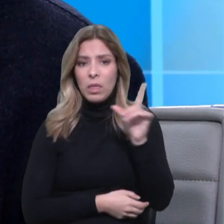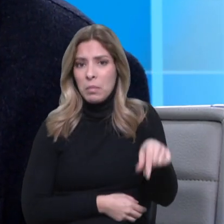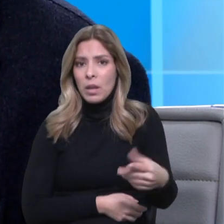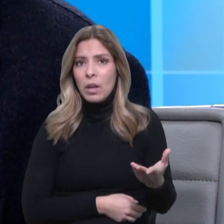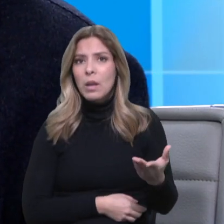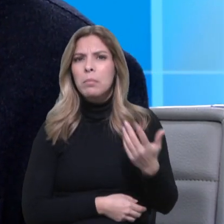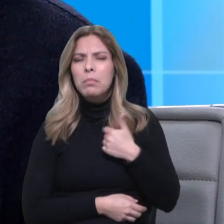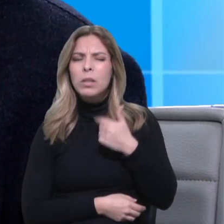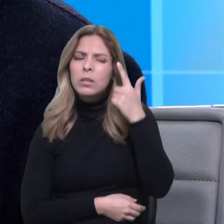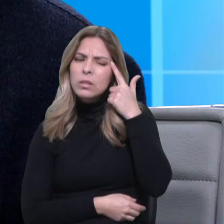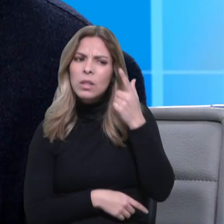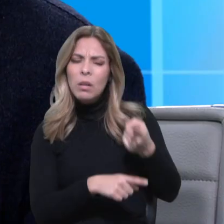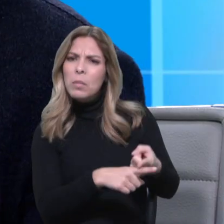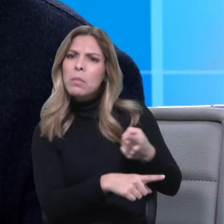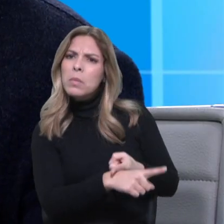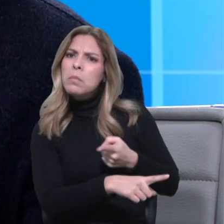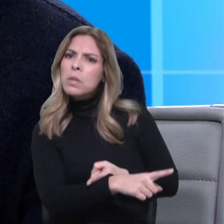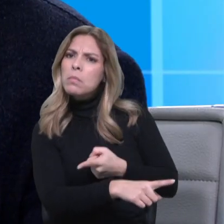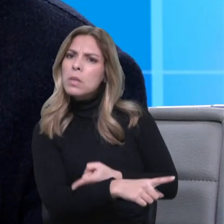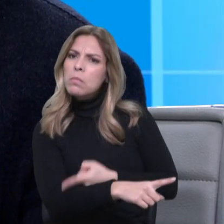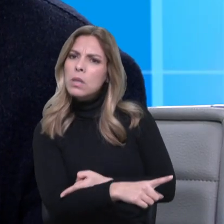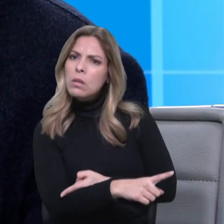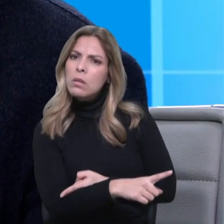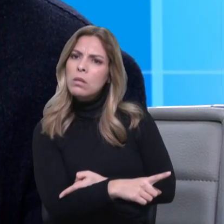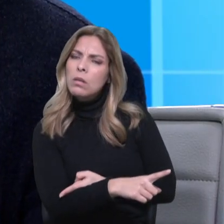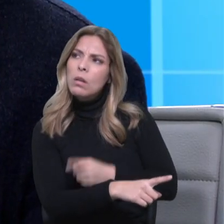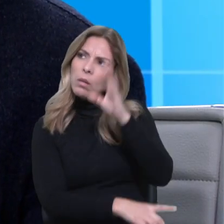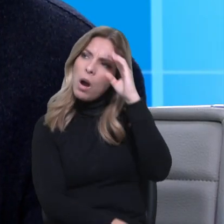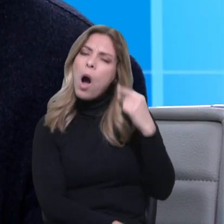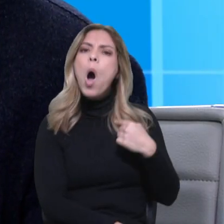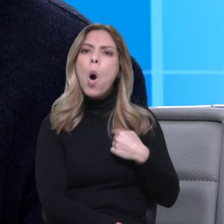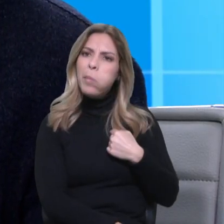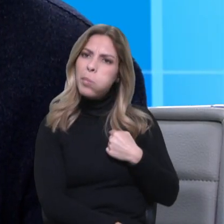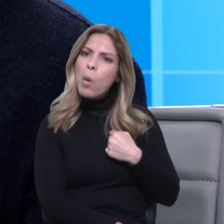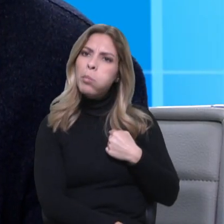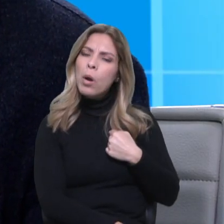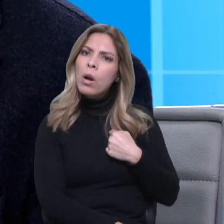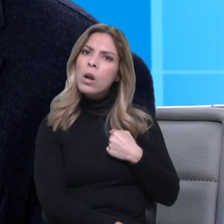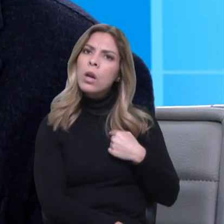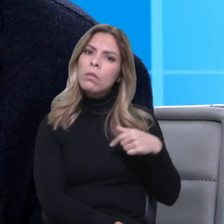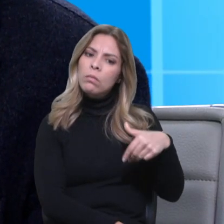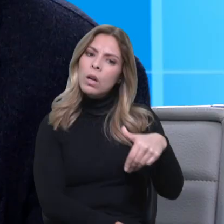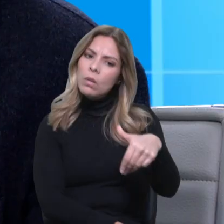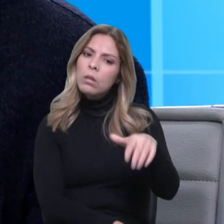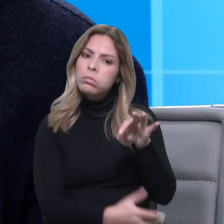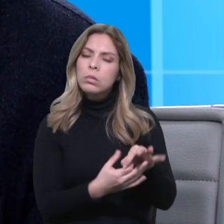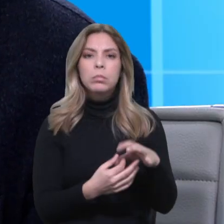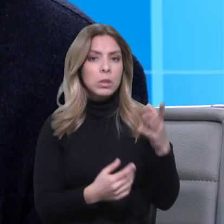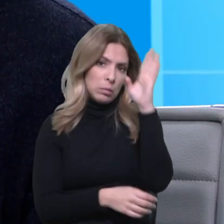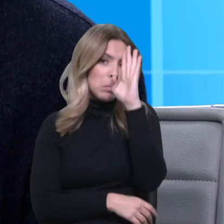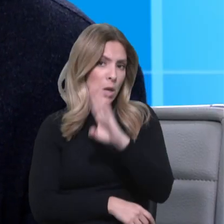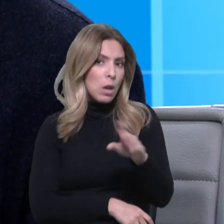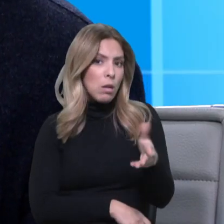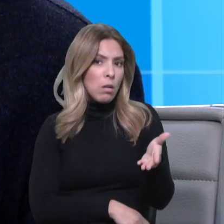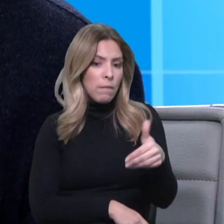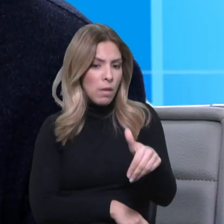vindo a estender, e de facto o que é importante é esta consciência que se vai estendendo a líderes, porque nós sabemos que existem,